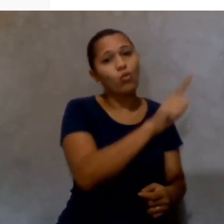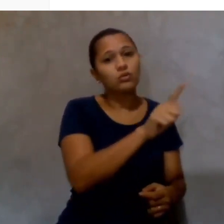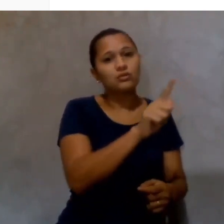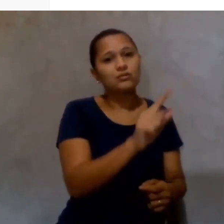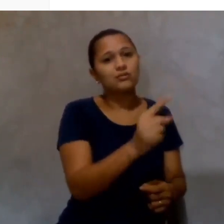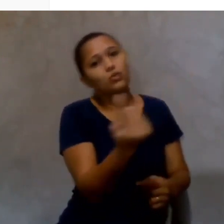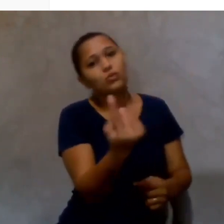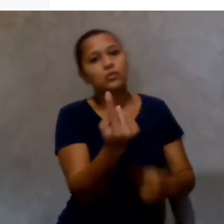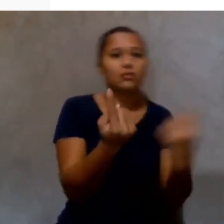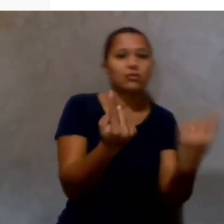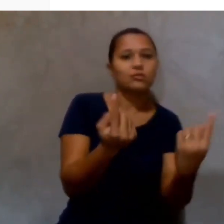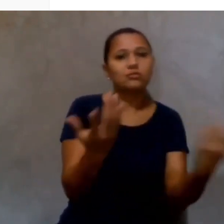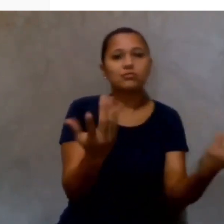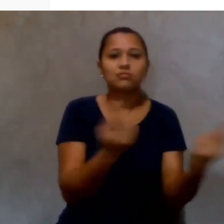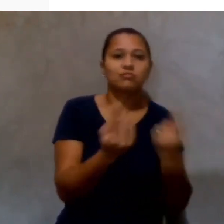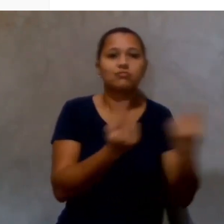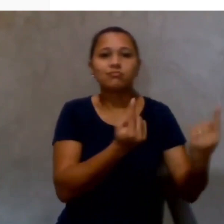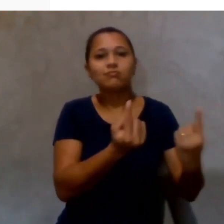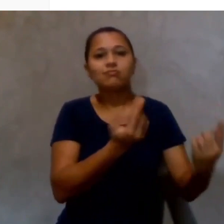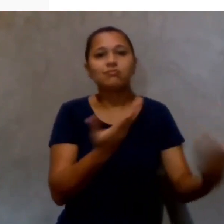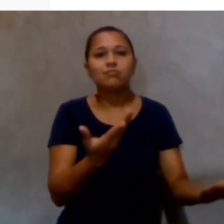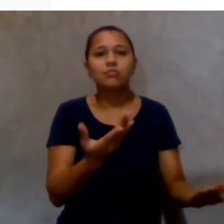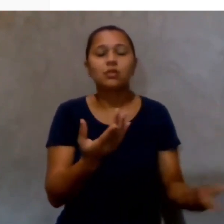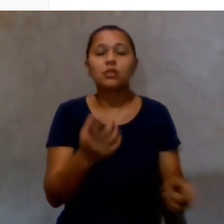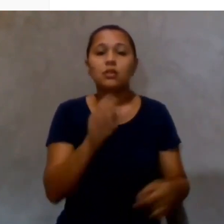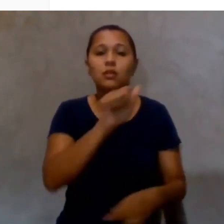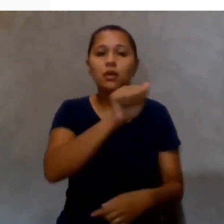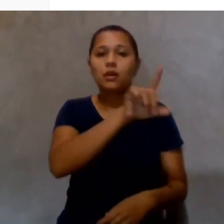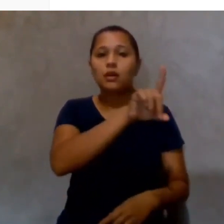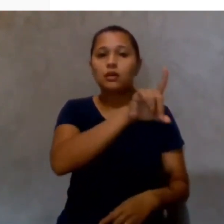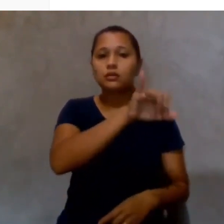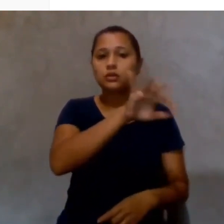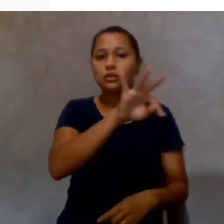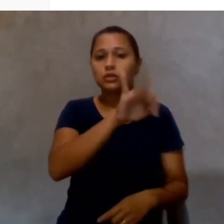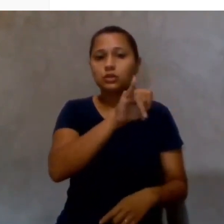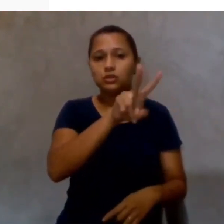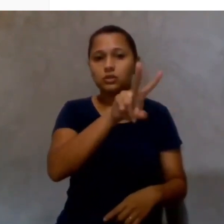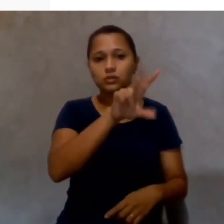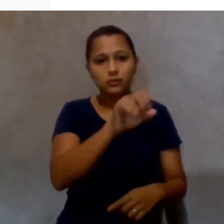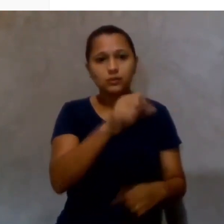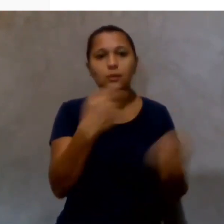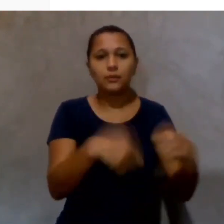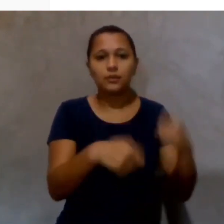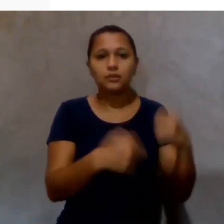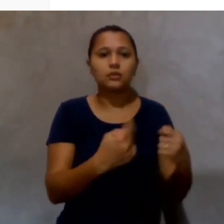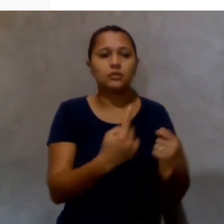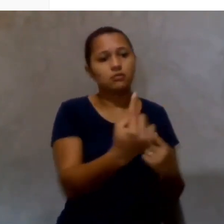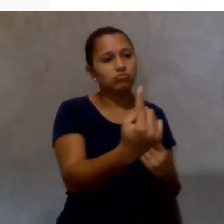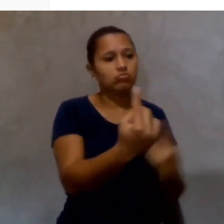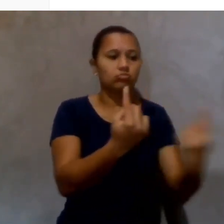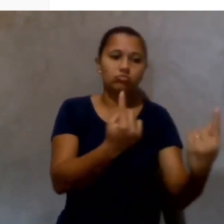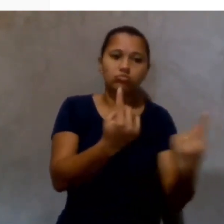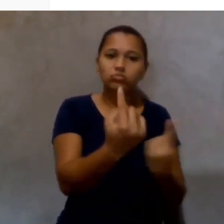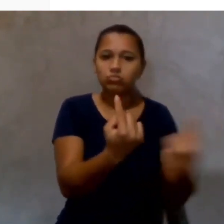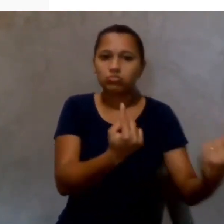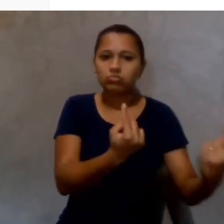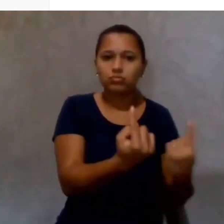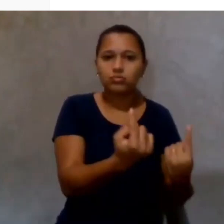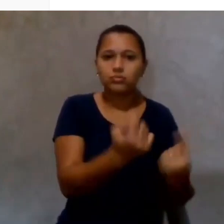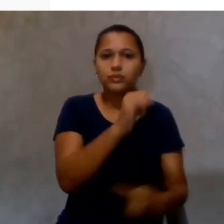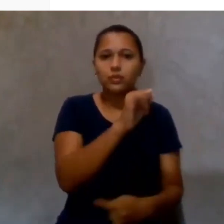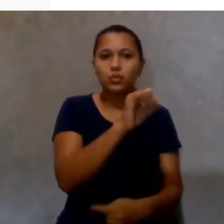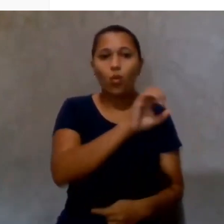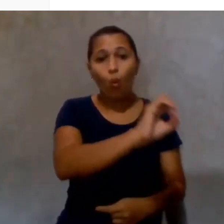eu utilizar o princípio aditivo, eu tenho que ter as situações interligadas